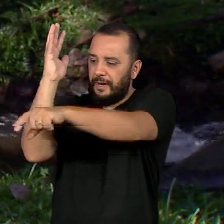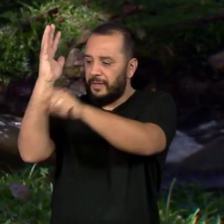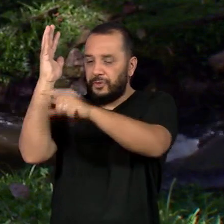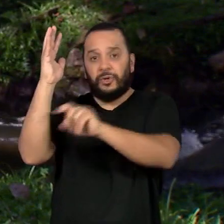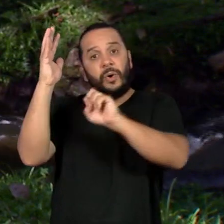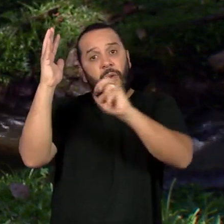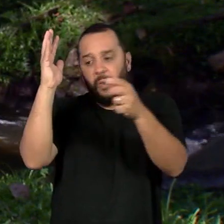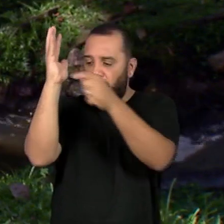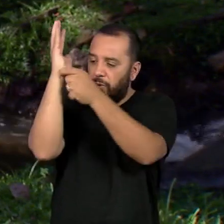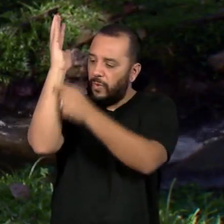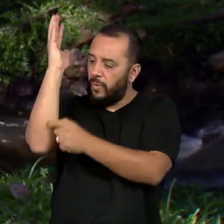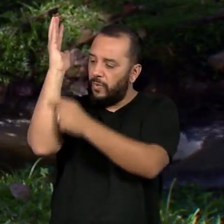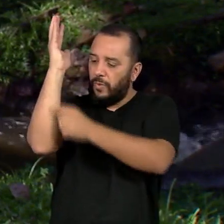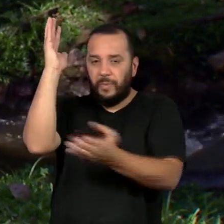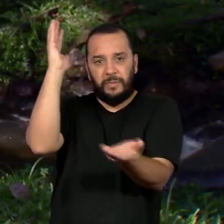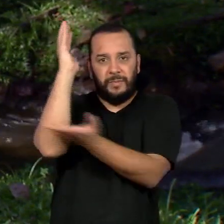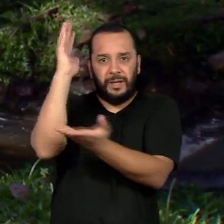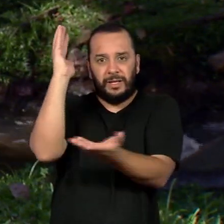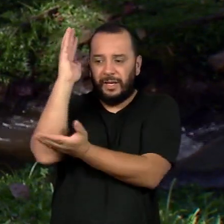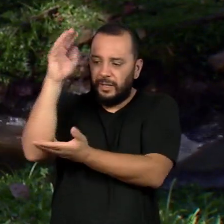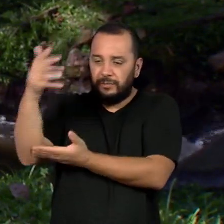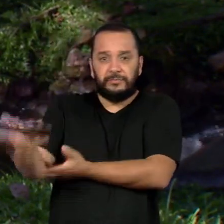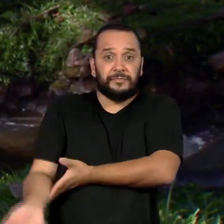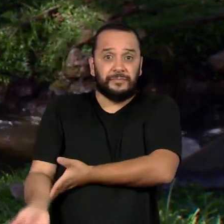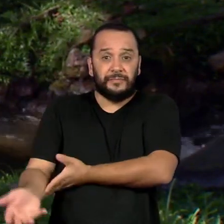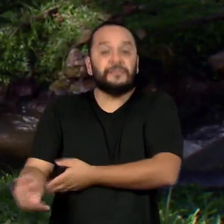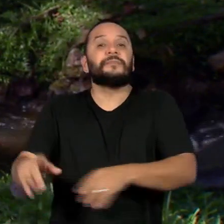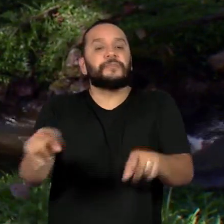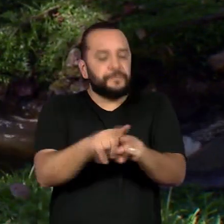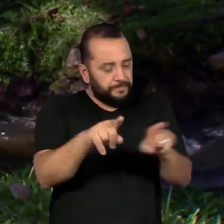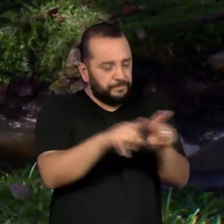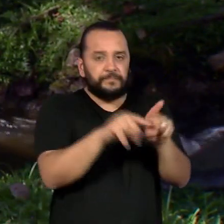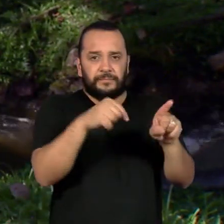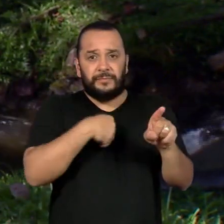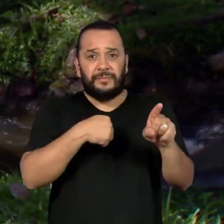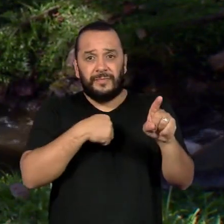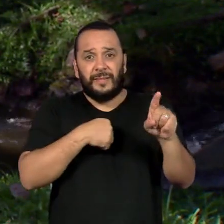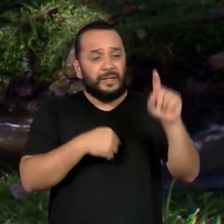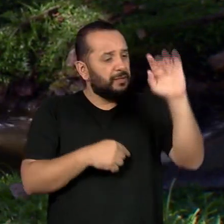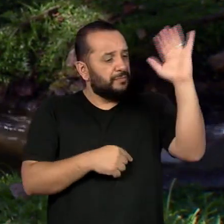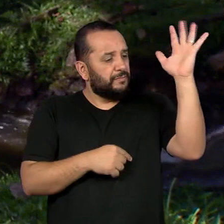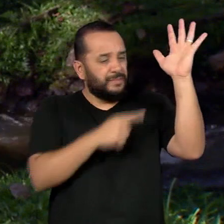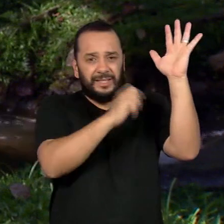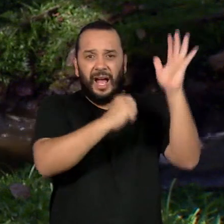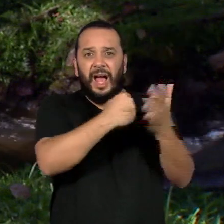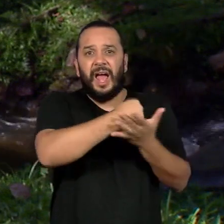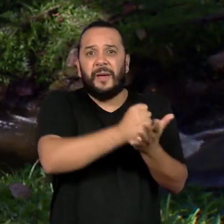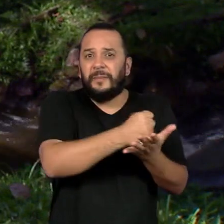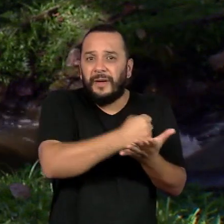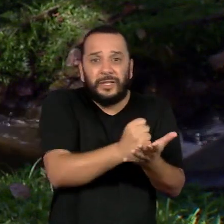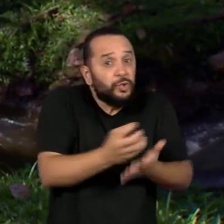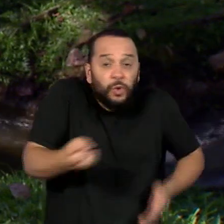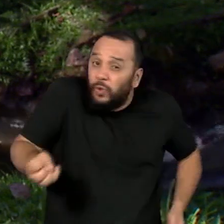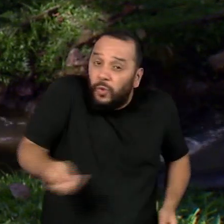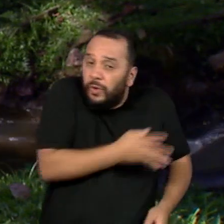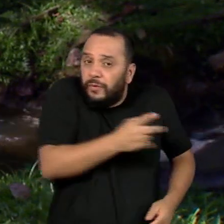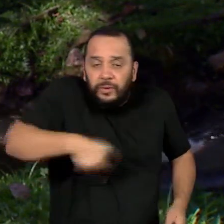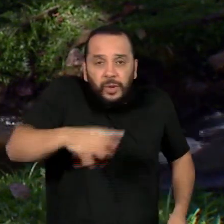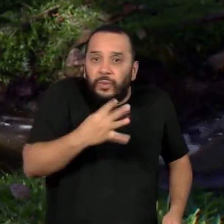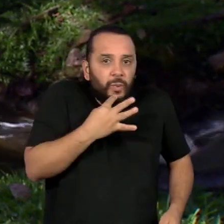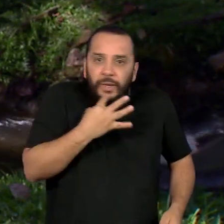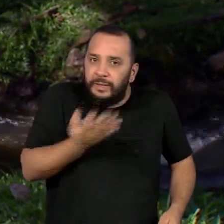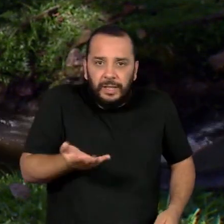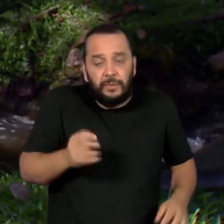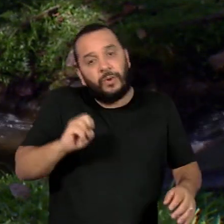de gerar um medicamento que nós ainda não conhecemos. Um rio de água limpa que fornece peixes para